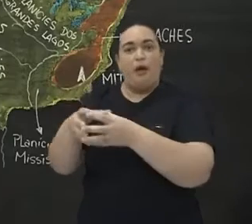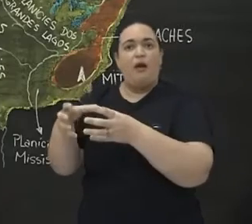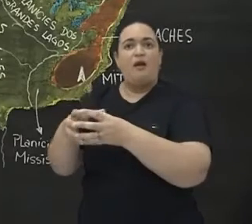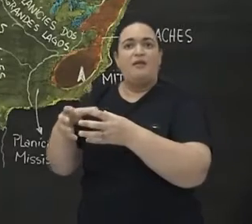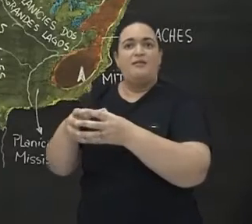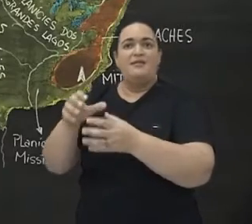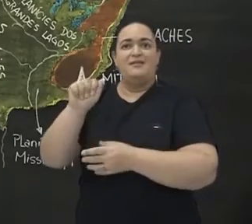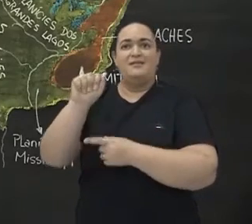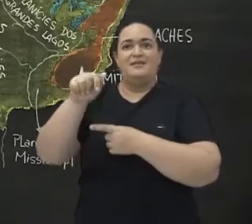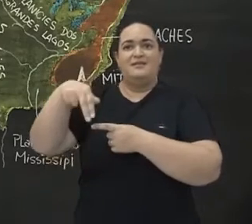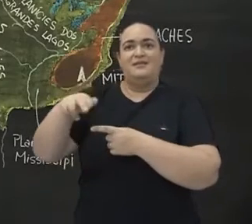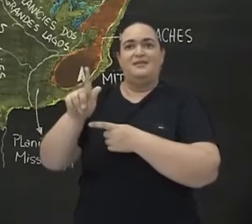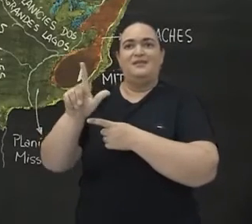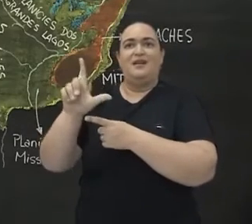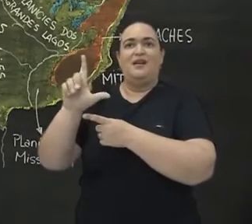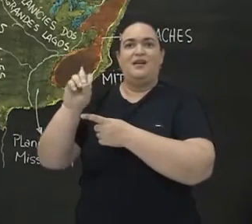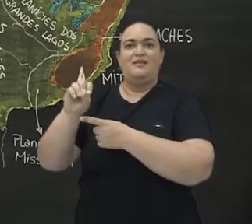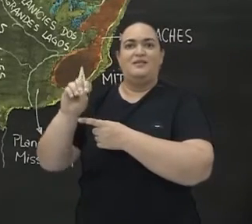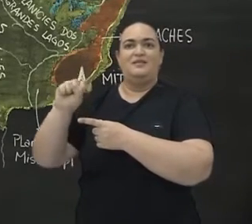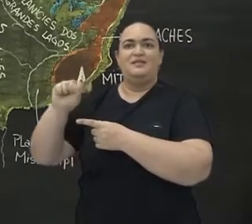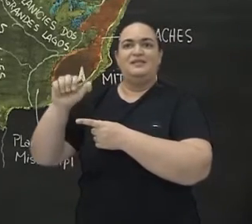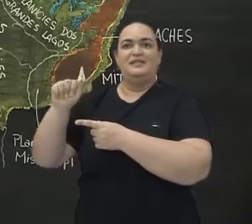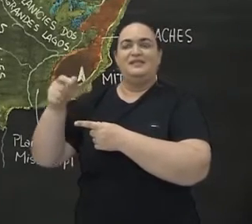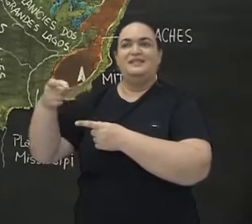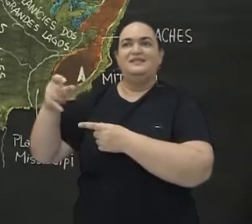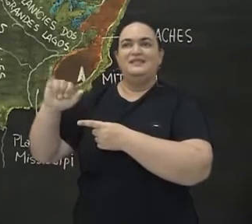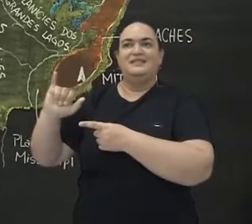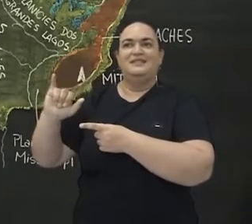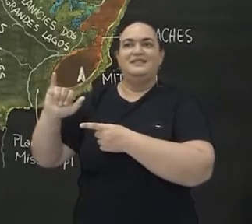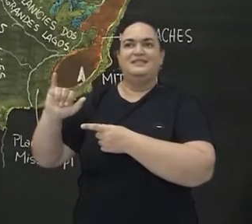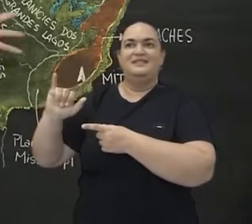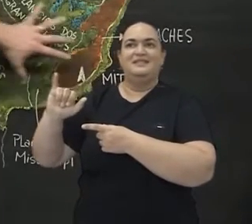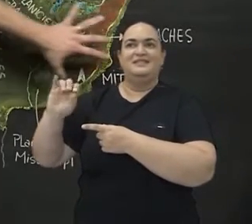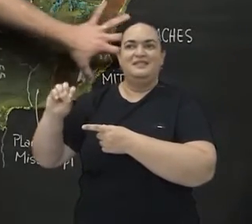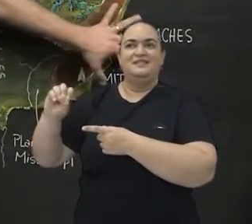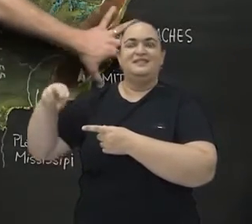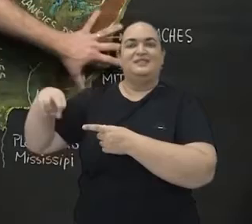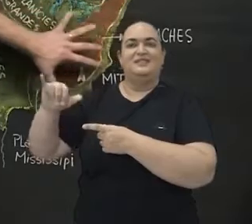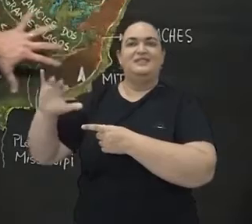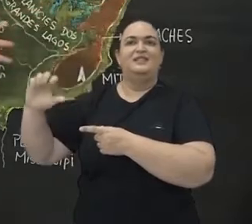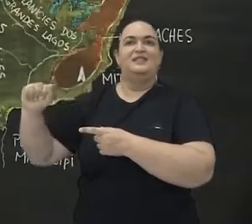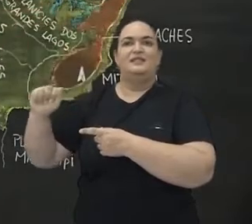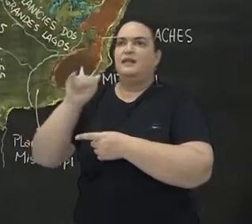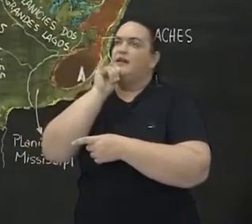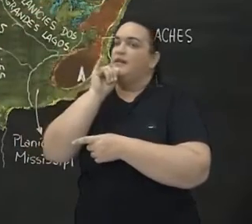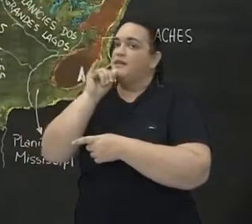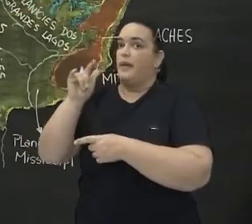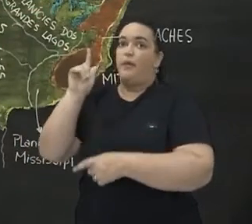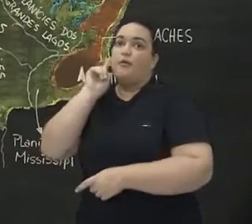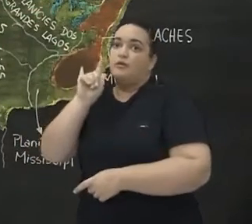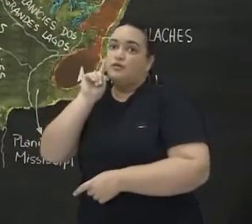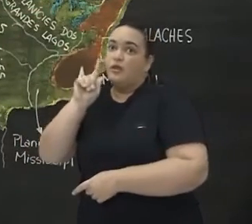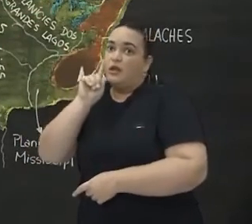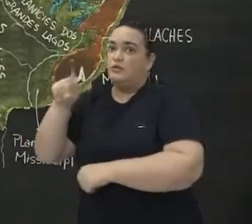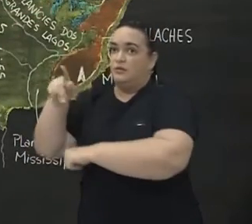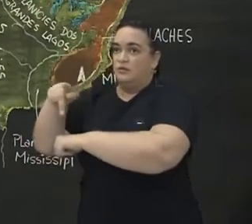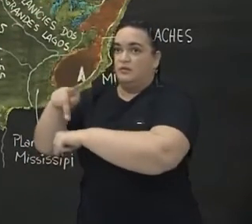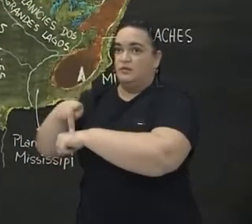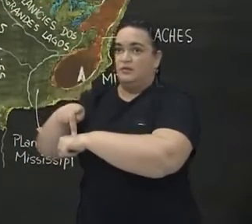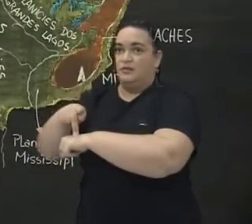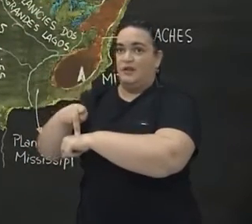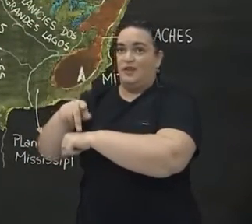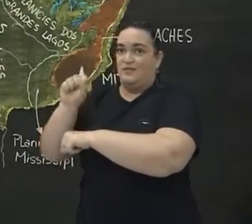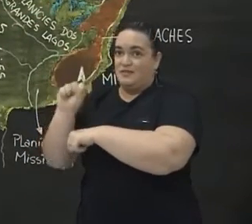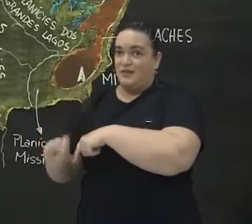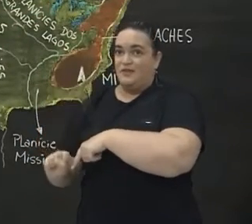lá. Países da América Anglo-Saxônica. Temos os Estados Unidos, nessa porção ao